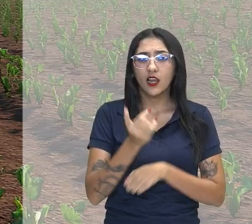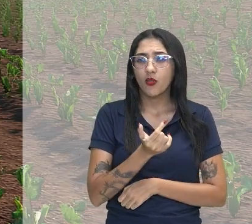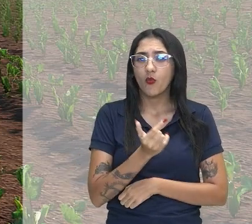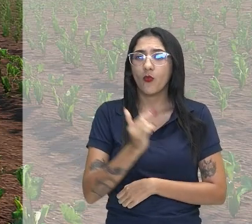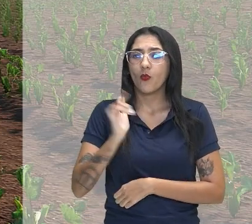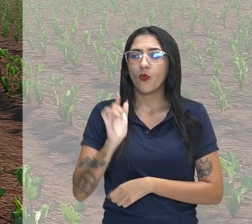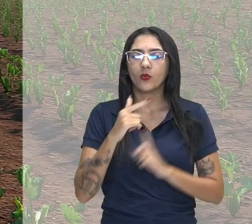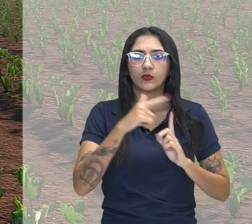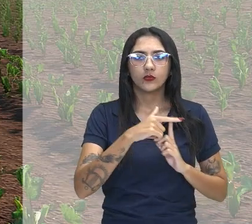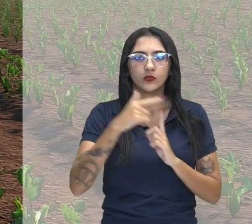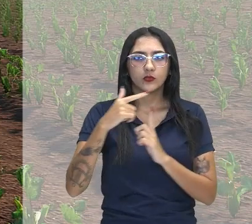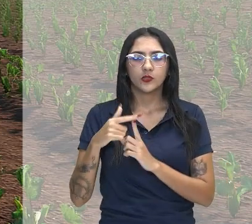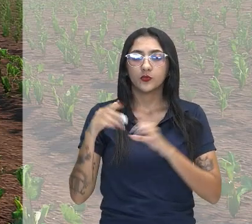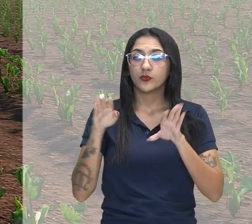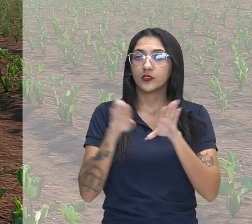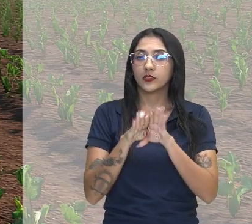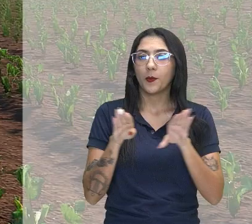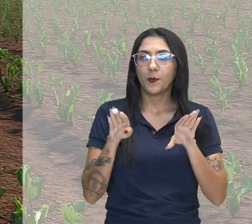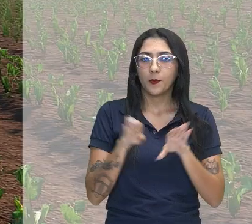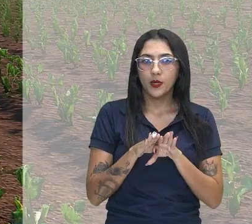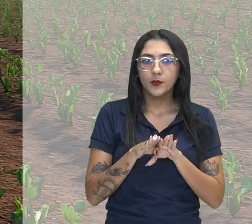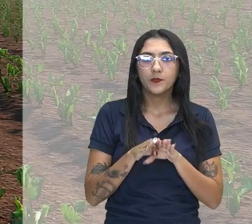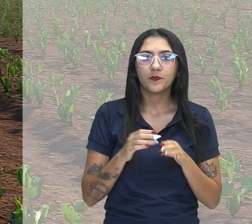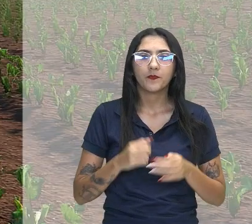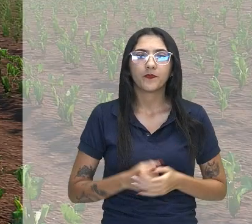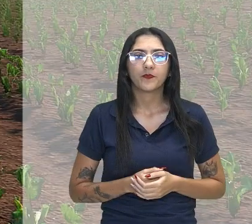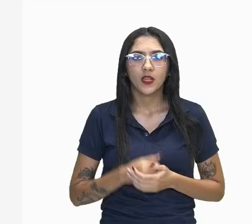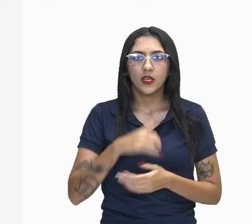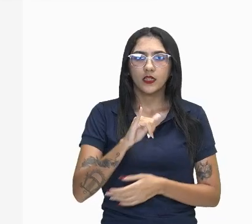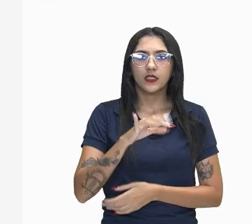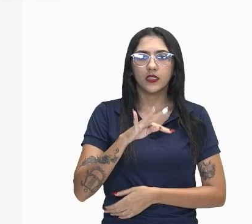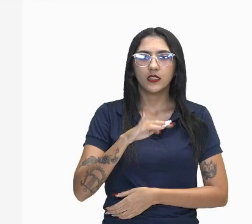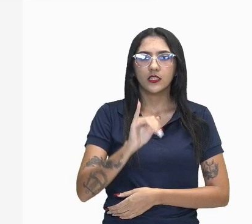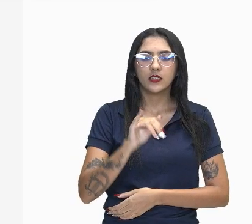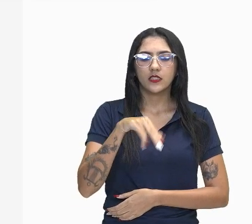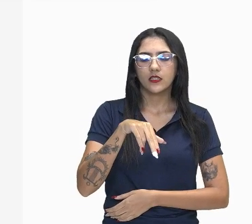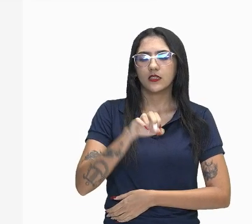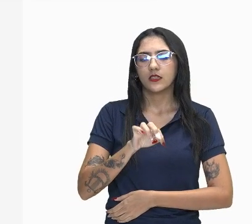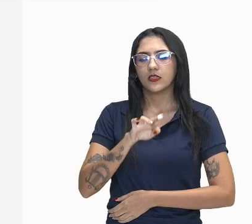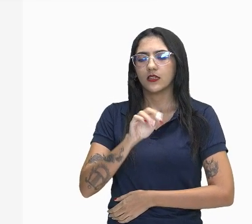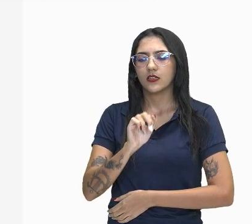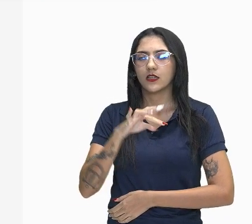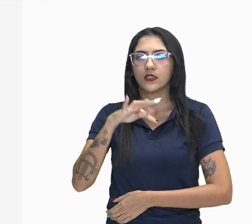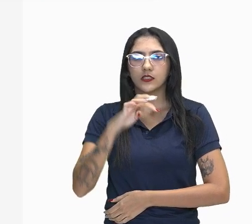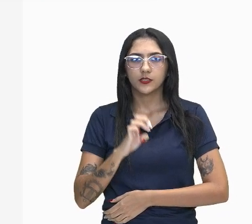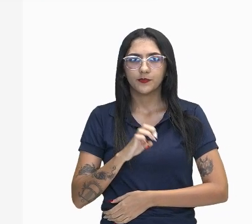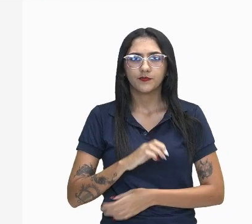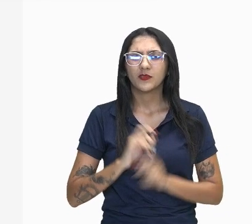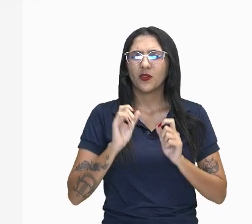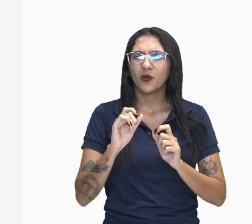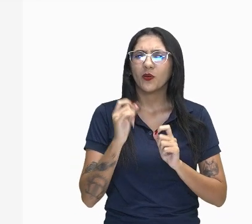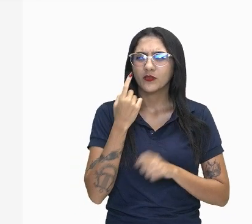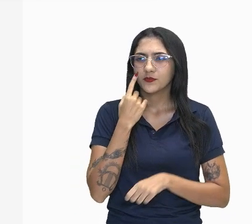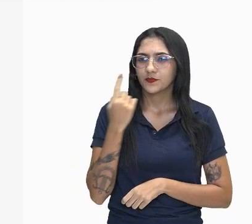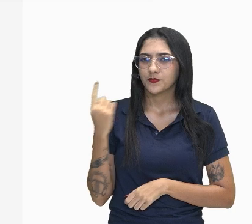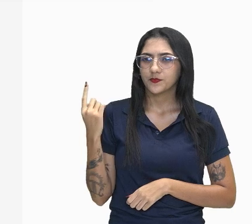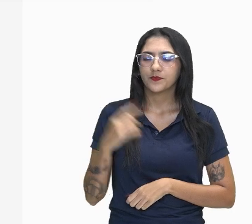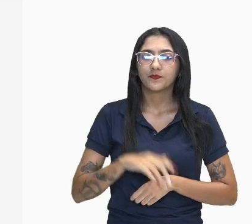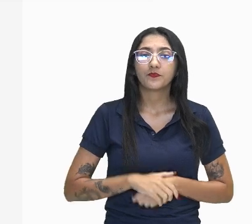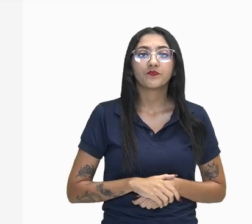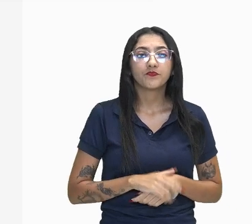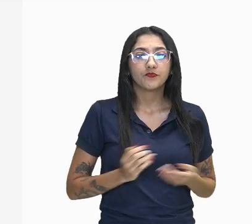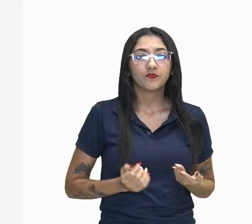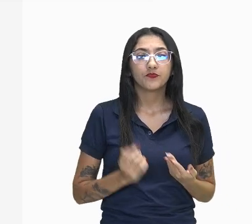também teremos o quê? A agricultura itinerante. Uma agricultura itinerante, gente, é uma